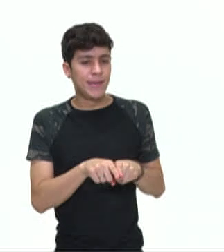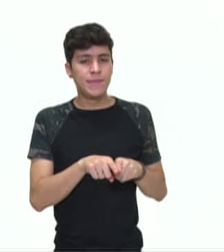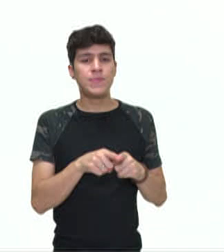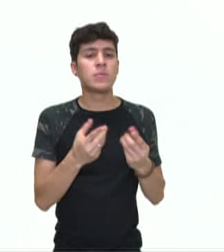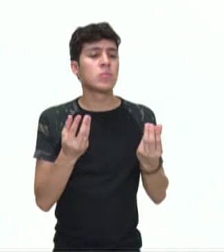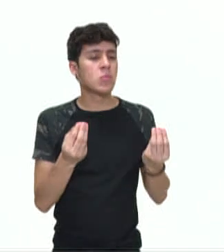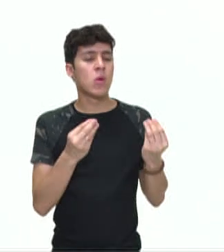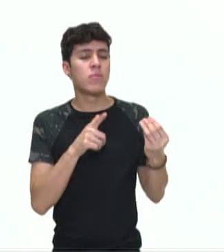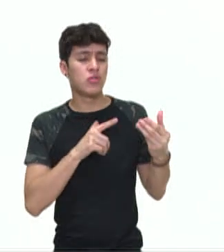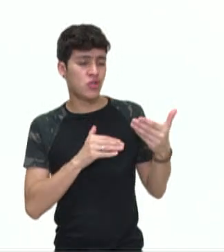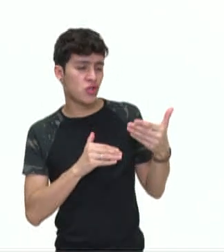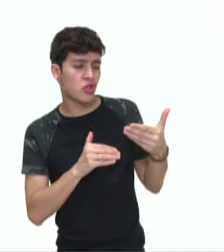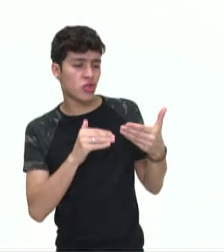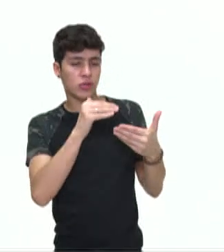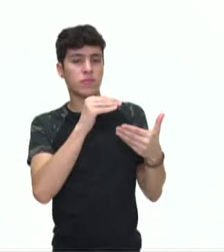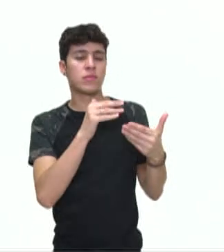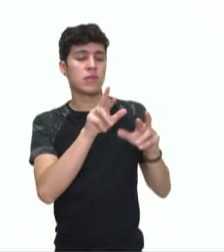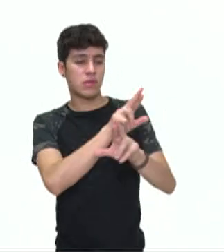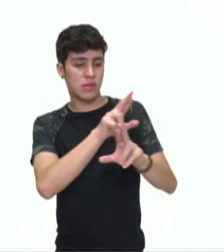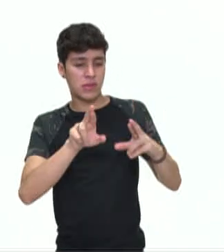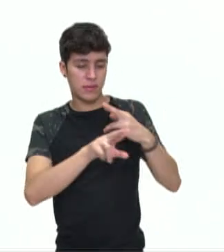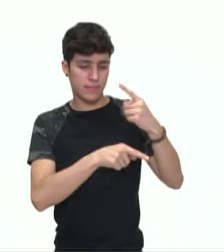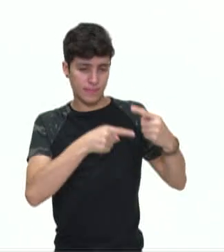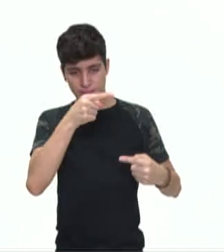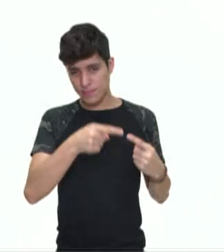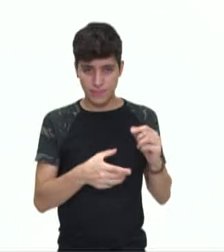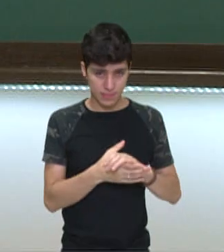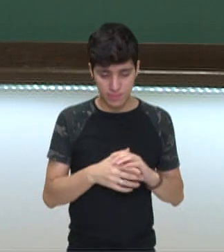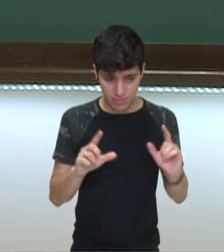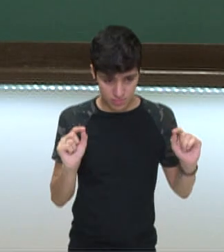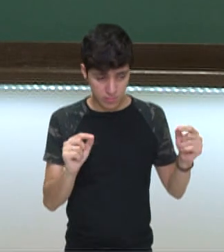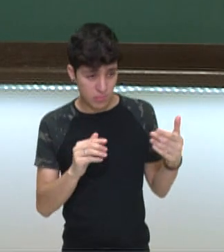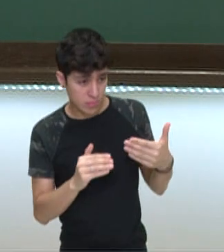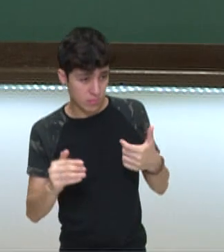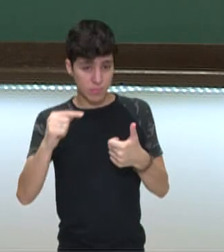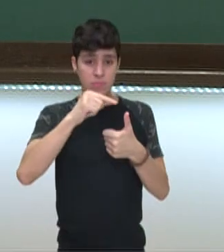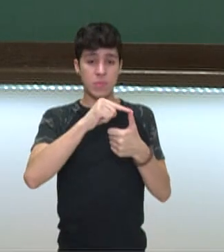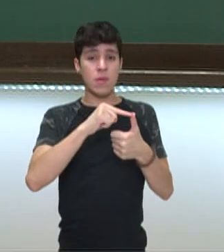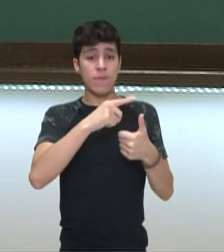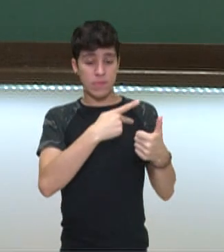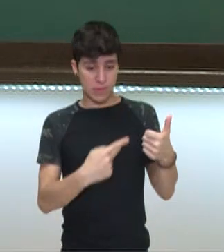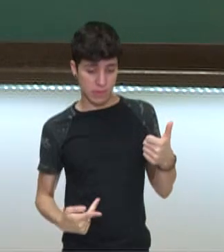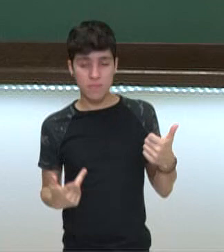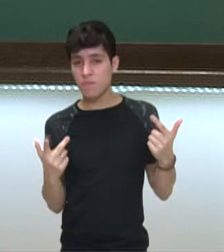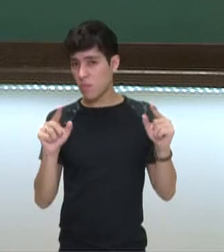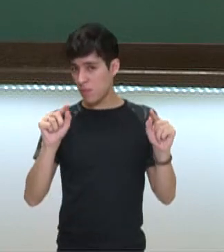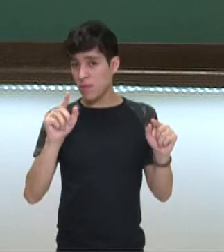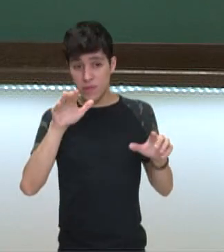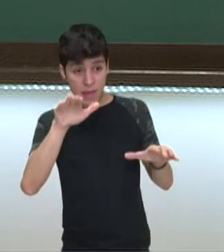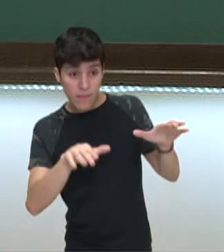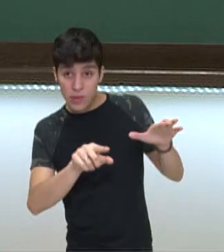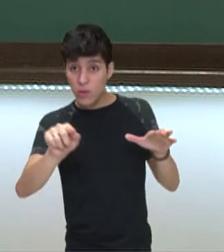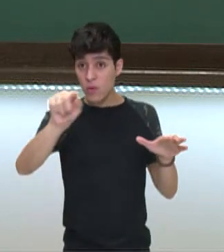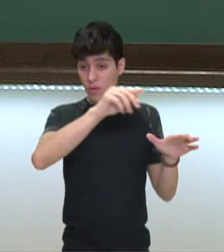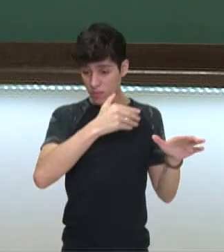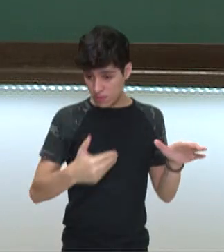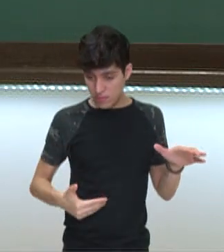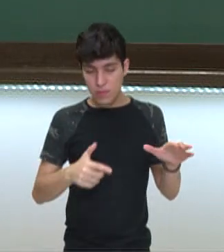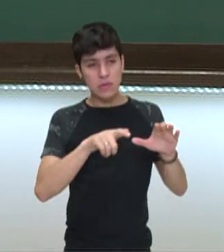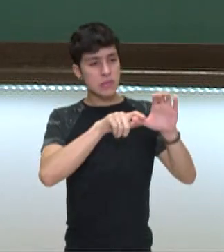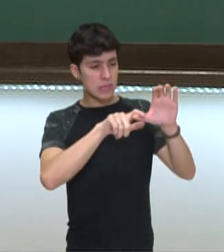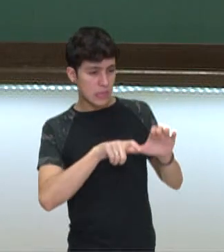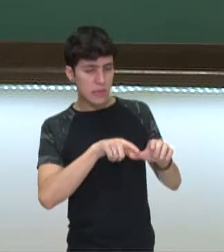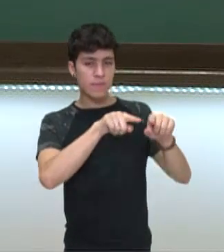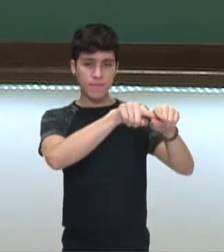tinha uma hierarquização das relações políticas, em que no topo você vai ter o presidente, mas dependendo dos governadores, que dependiam